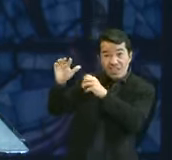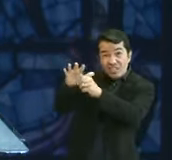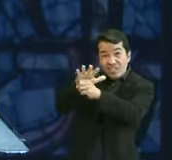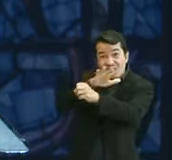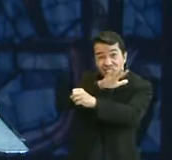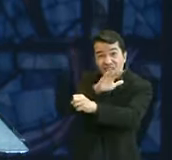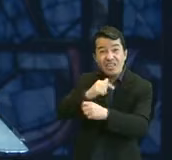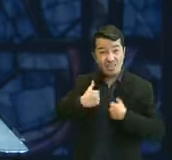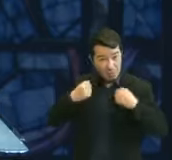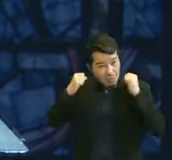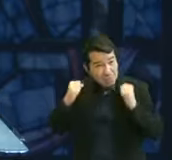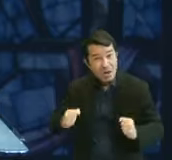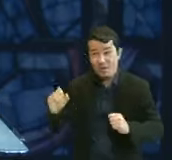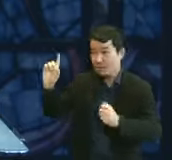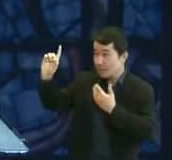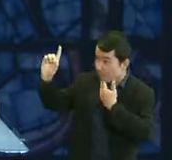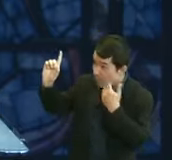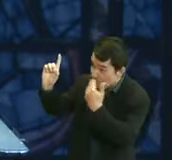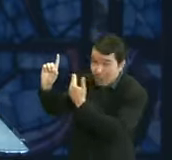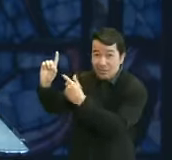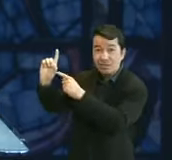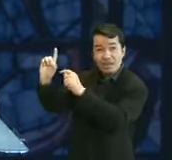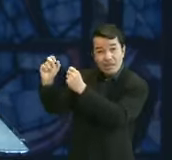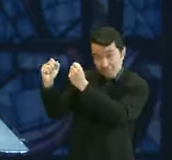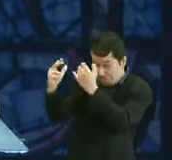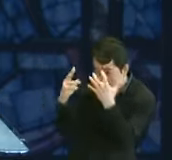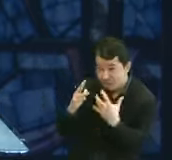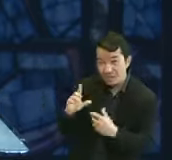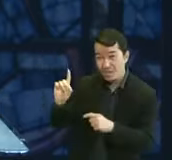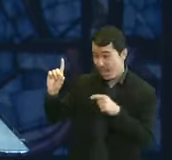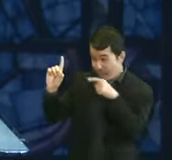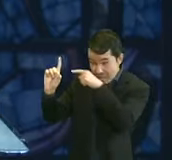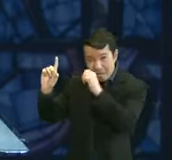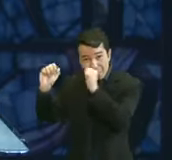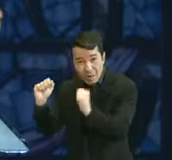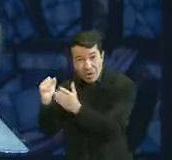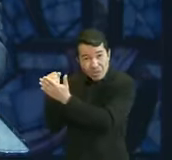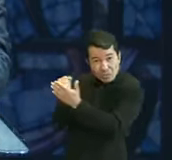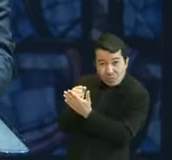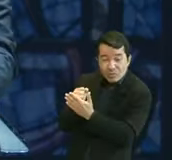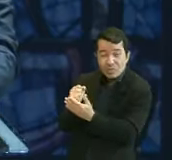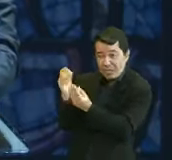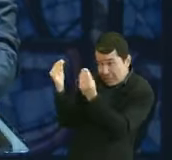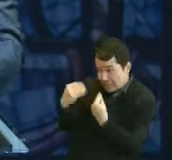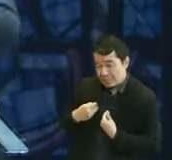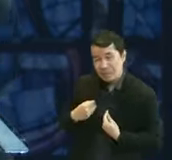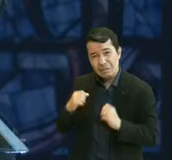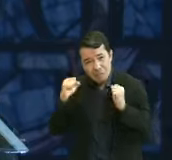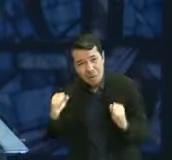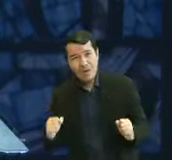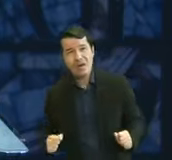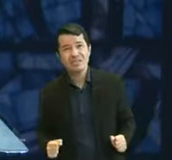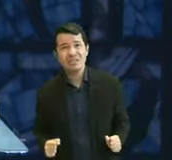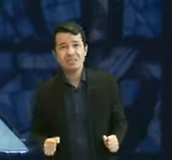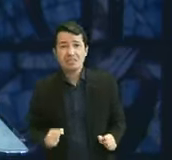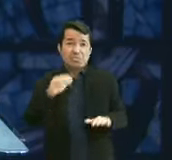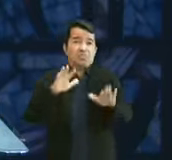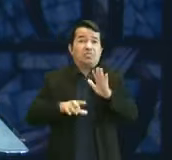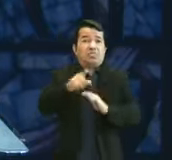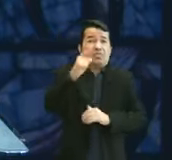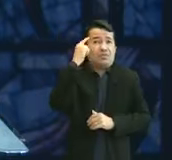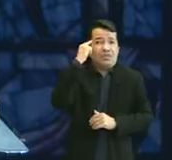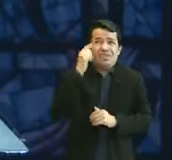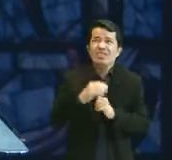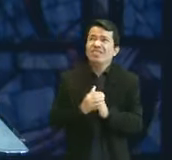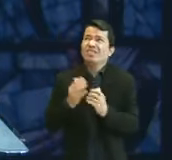você chegou esgotado, talvez você chegou vazio, os teus recursos acabaram, as ideias para fazer o